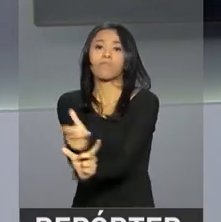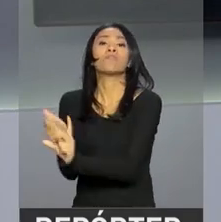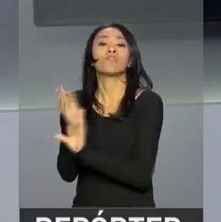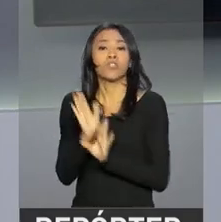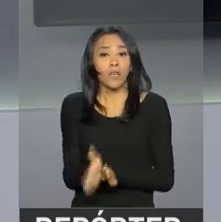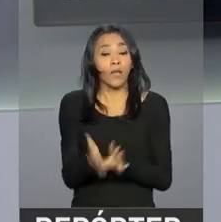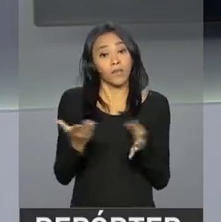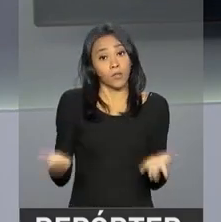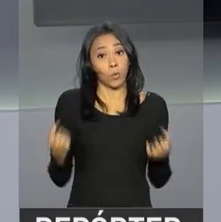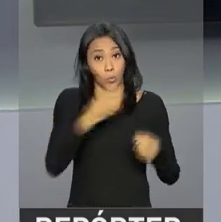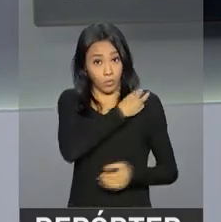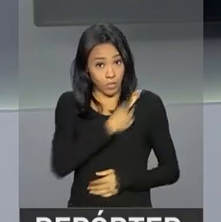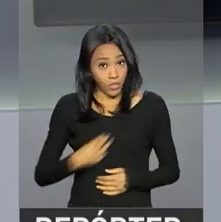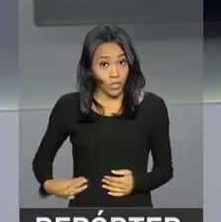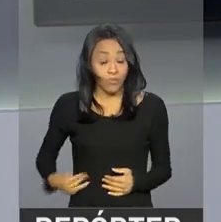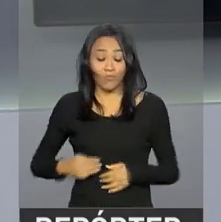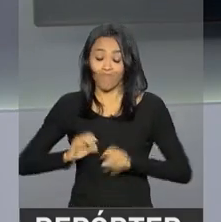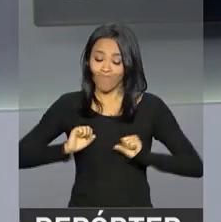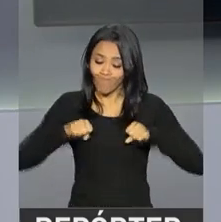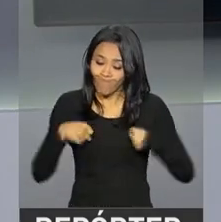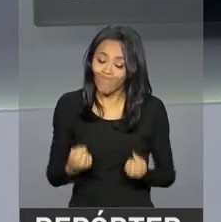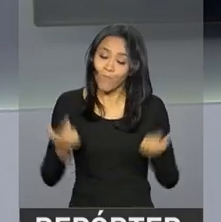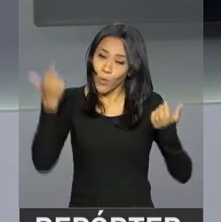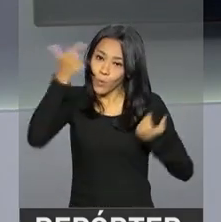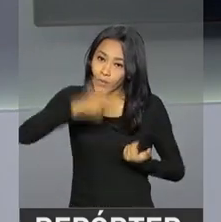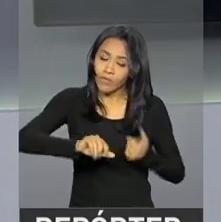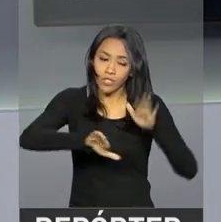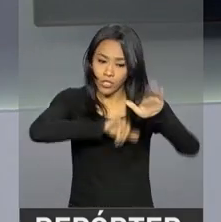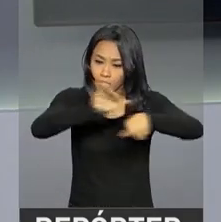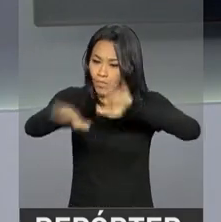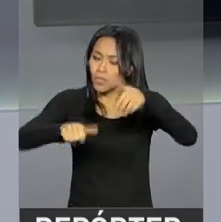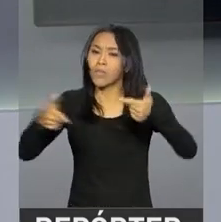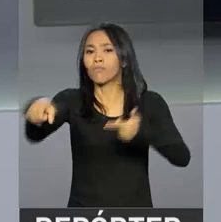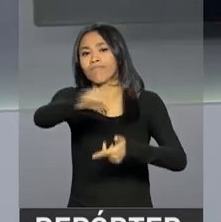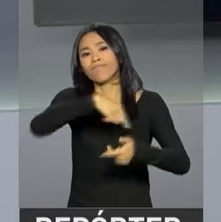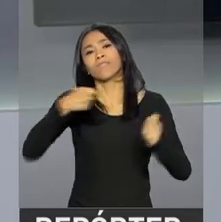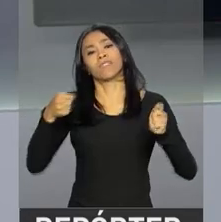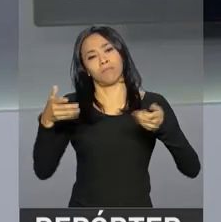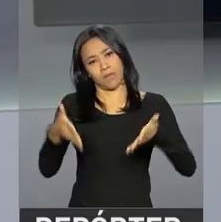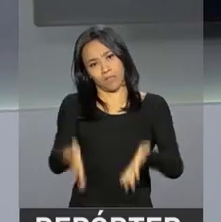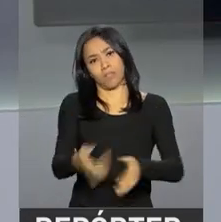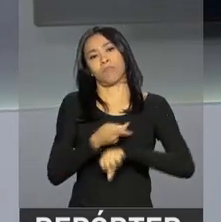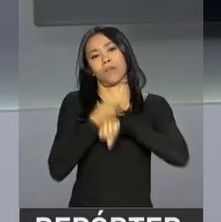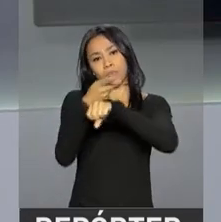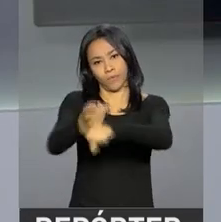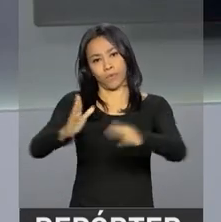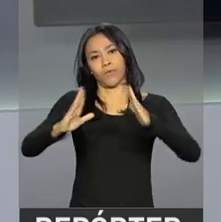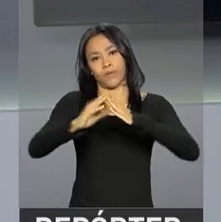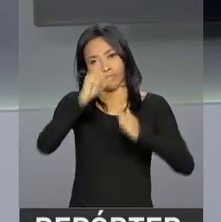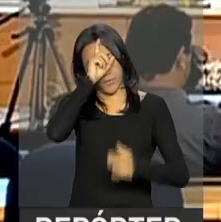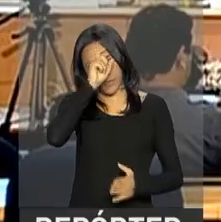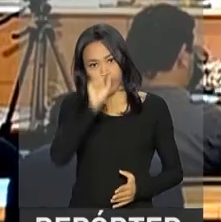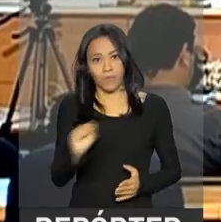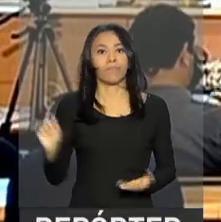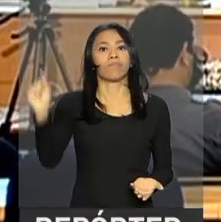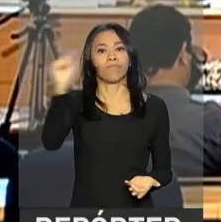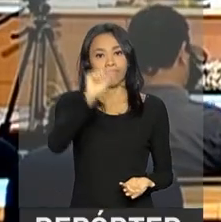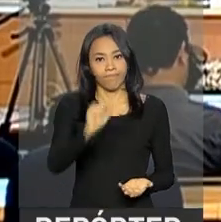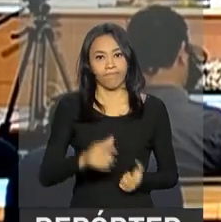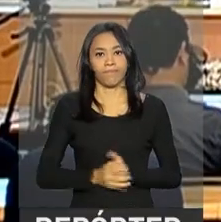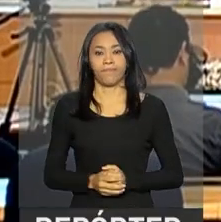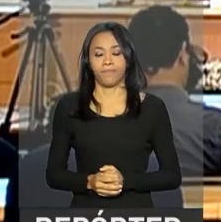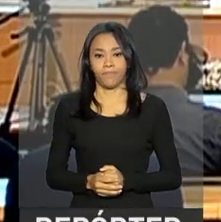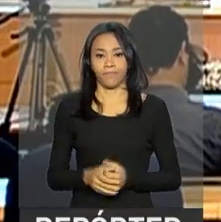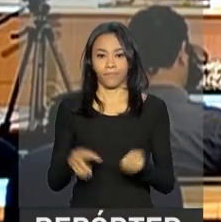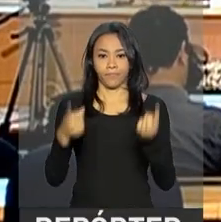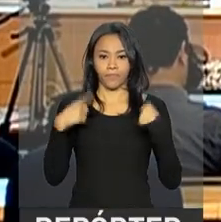Ricardo Barros reforçou o chamado para que a população participe da campanha e procure os postos de saúde.